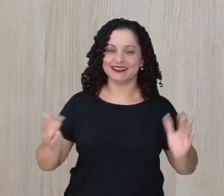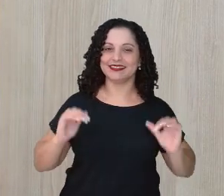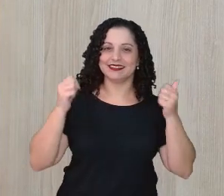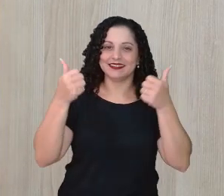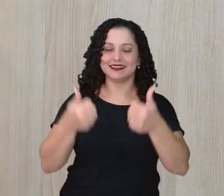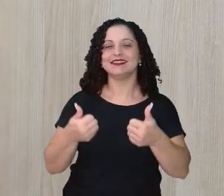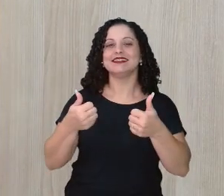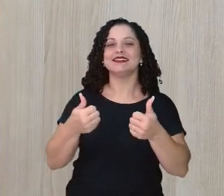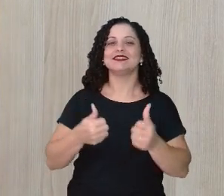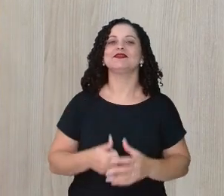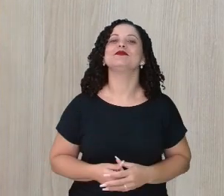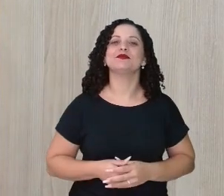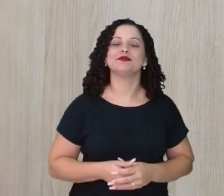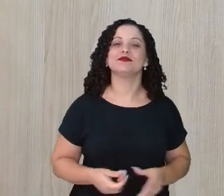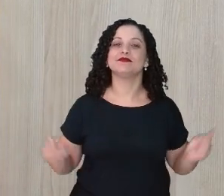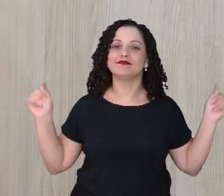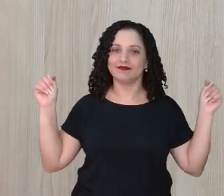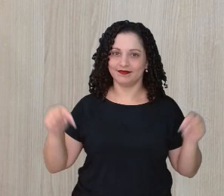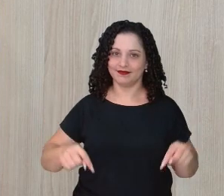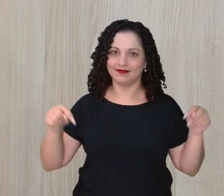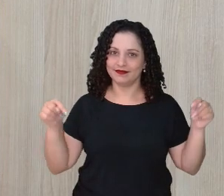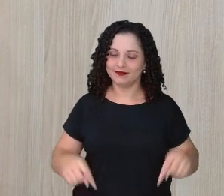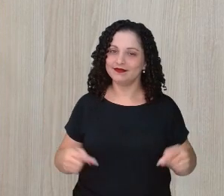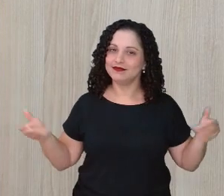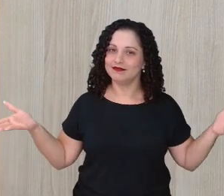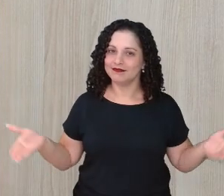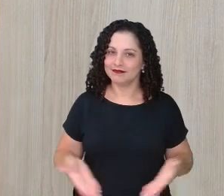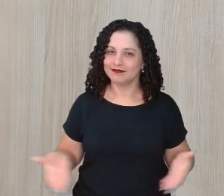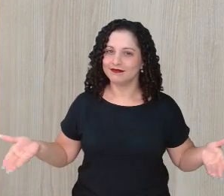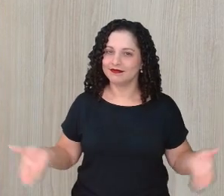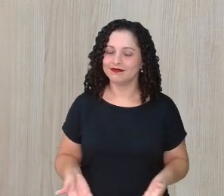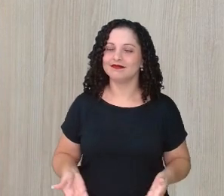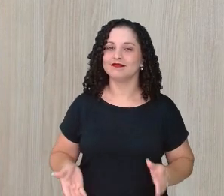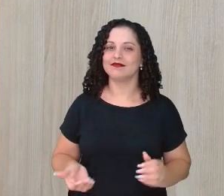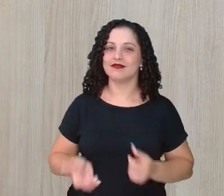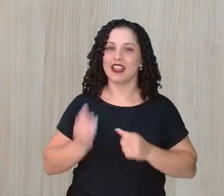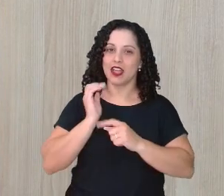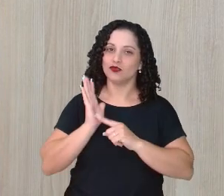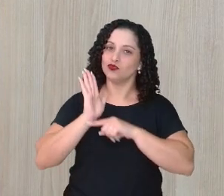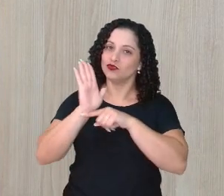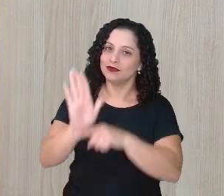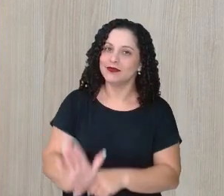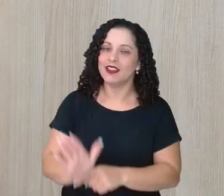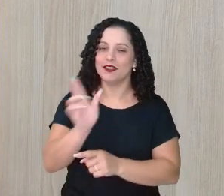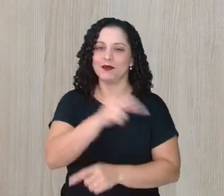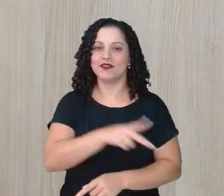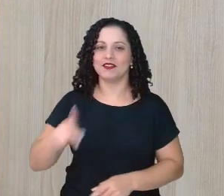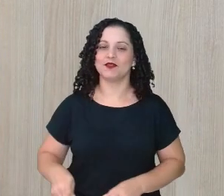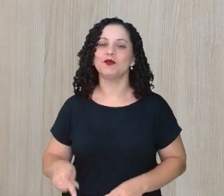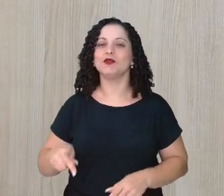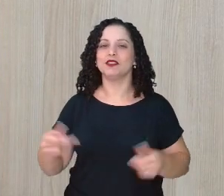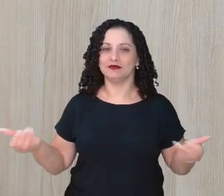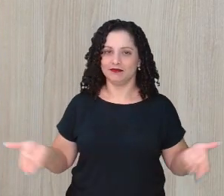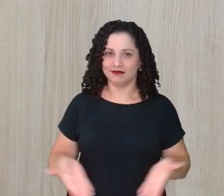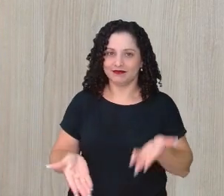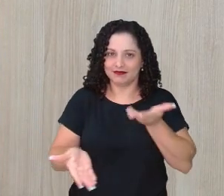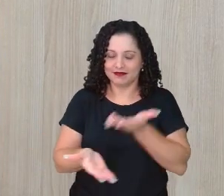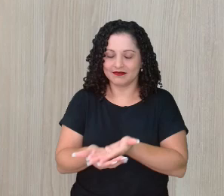vocês? Então, a gente está aqui, estamos aqui para auxiliar a professora Vanessa nessa aula.